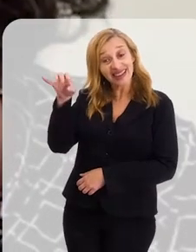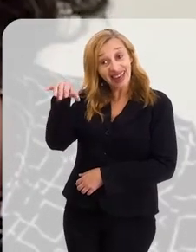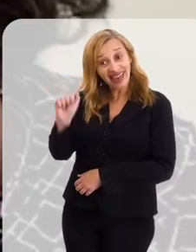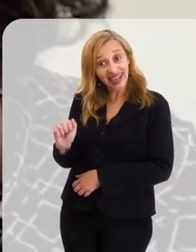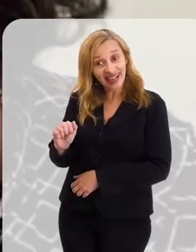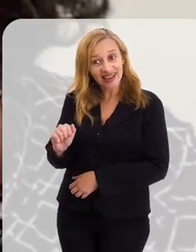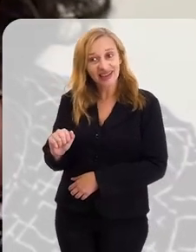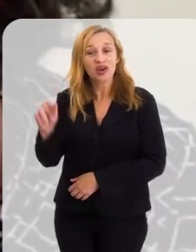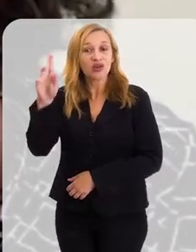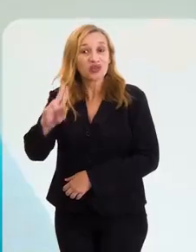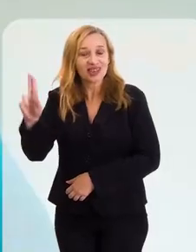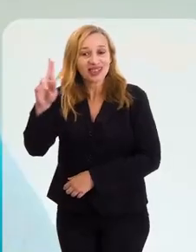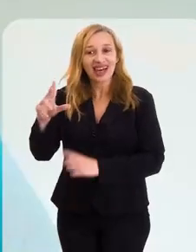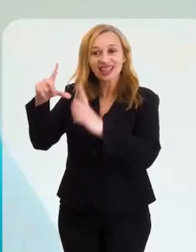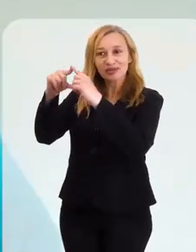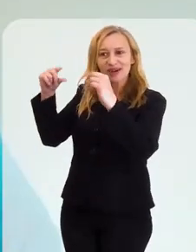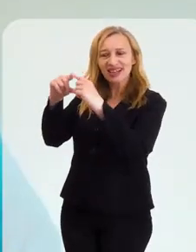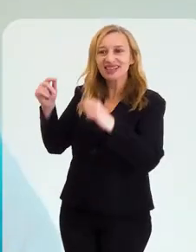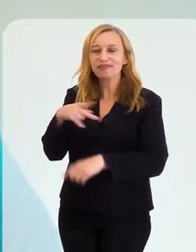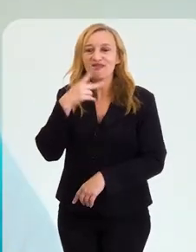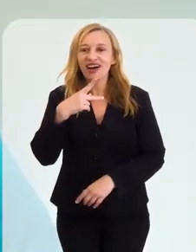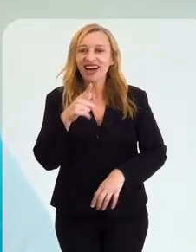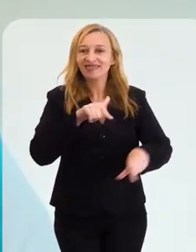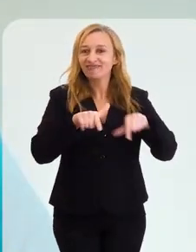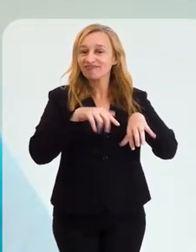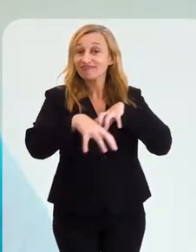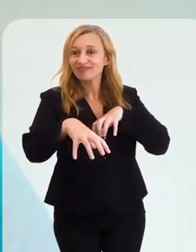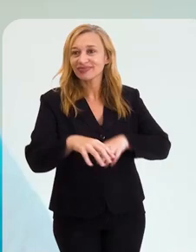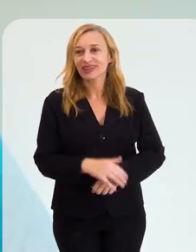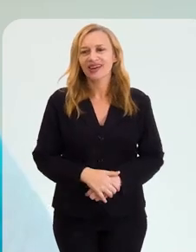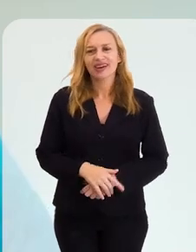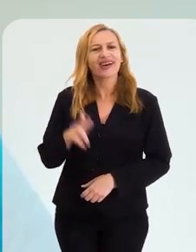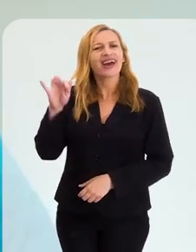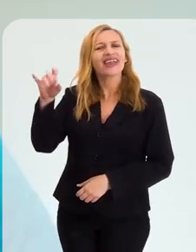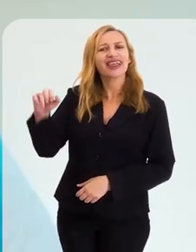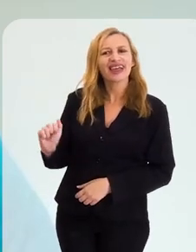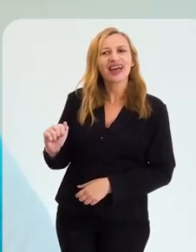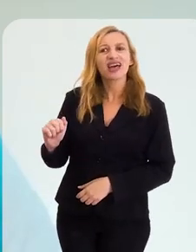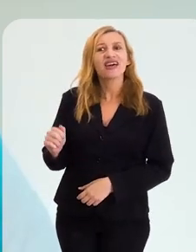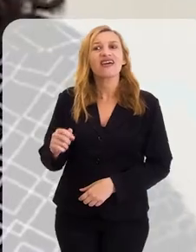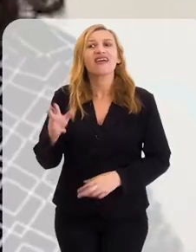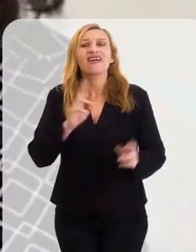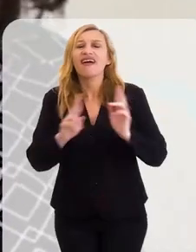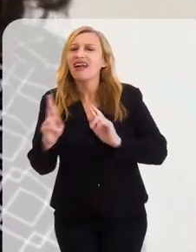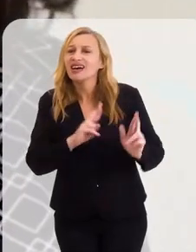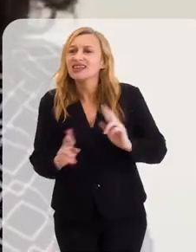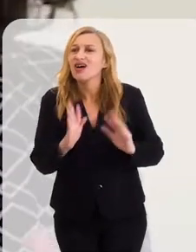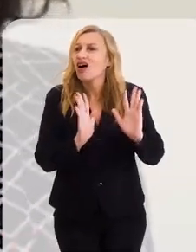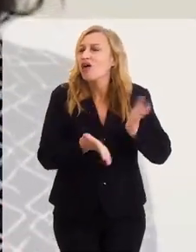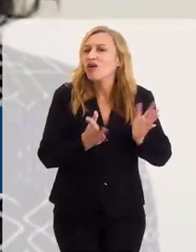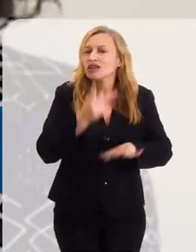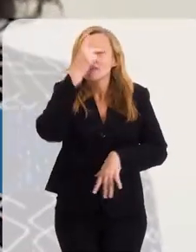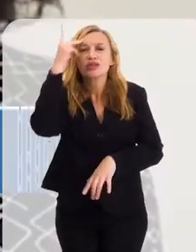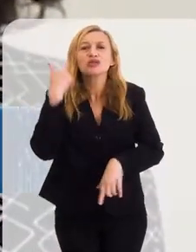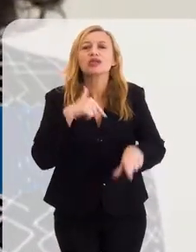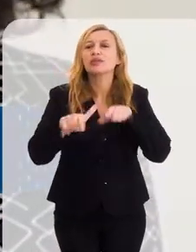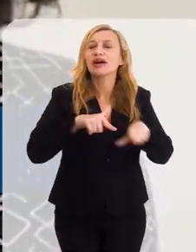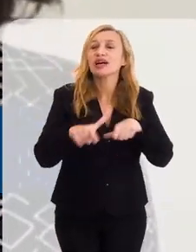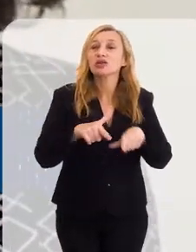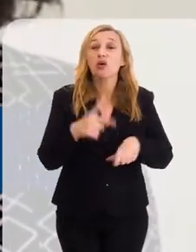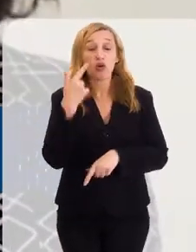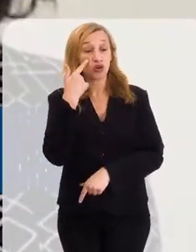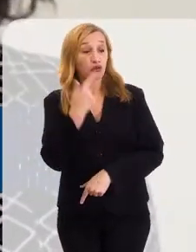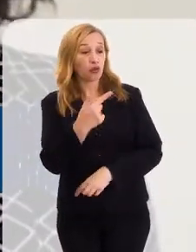volta com a professora Gardênia Abad, da Universidade de Brasília, para falar sobre teletrabalho. Gardênia, em relação da perspectiva